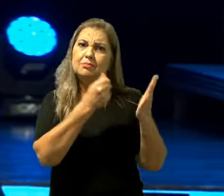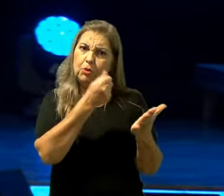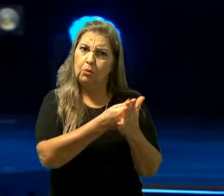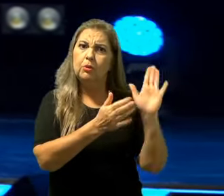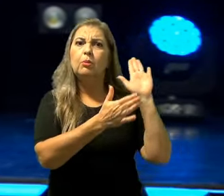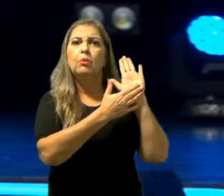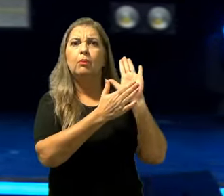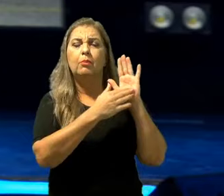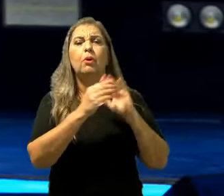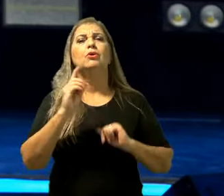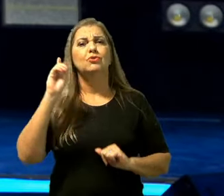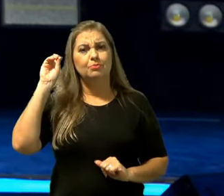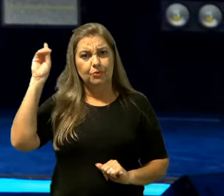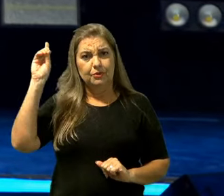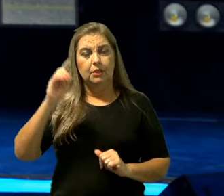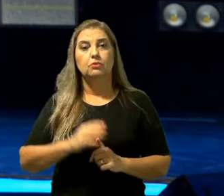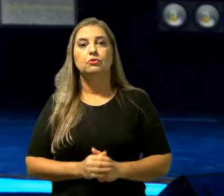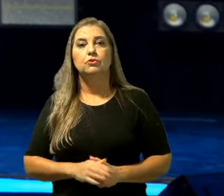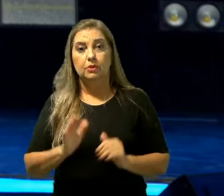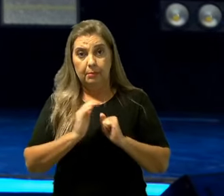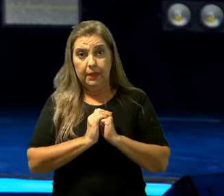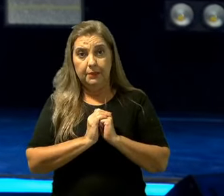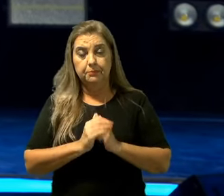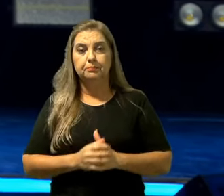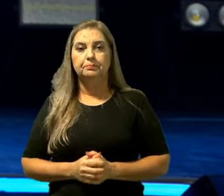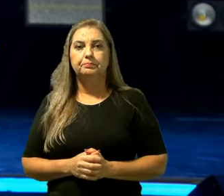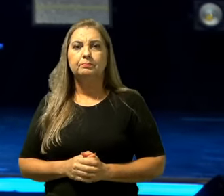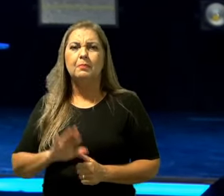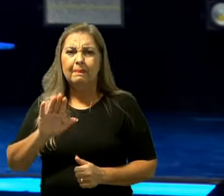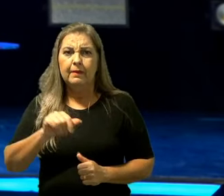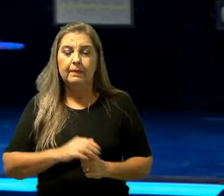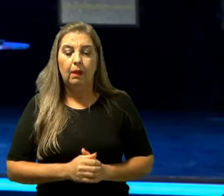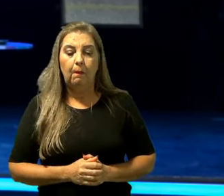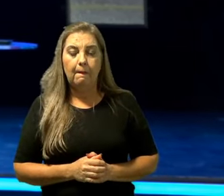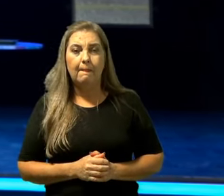um propósito pré-determinado. Amém ou não? Então,